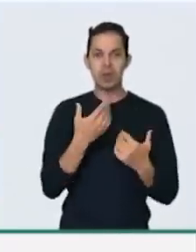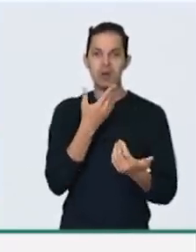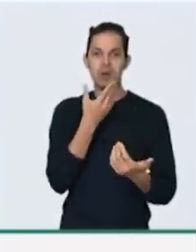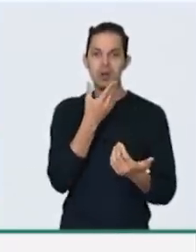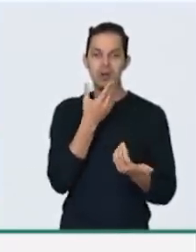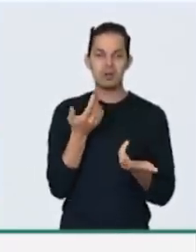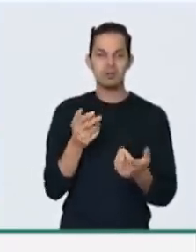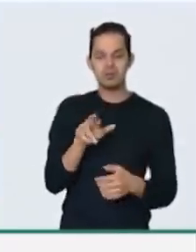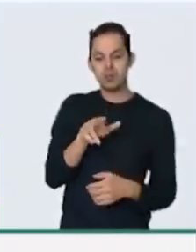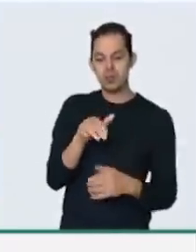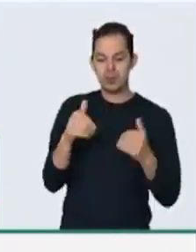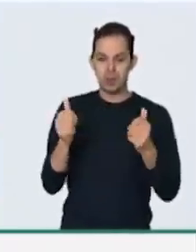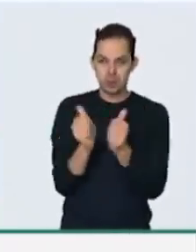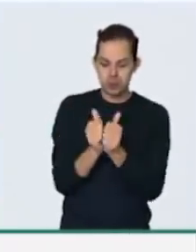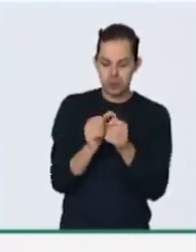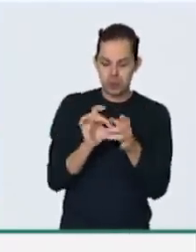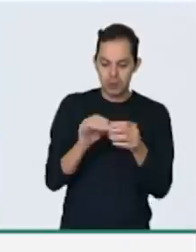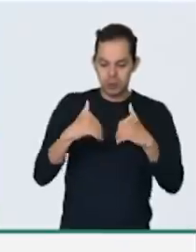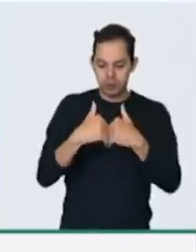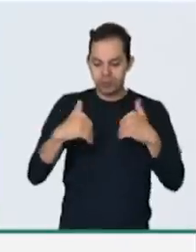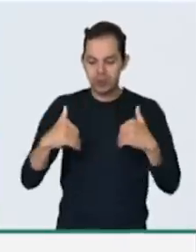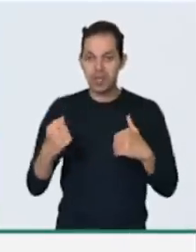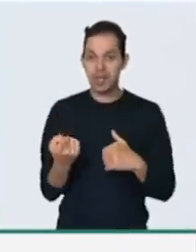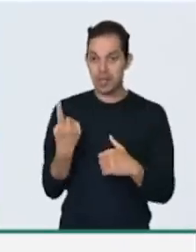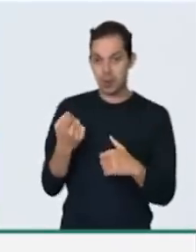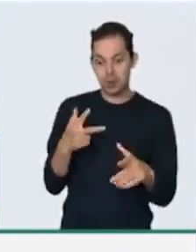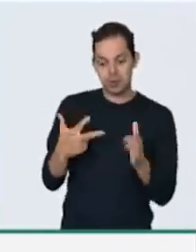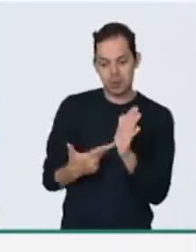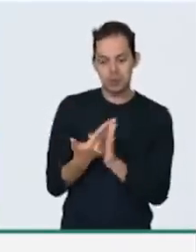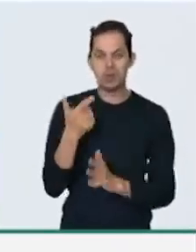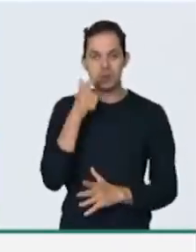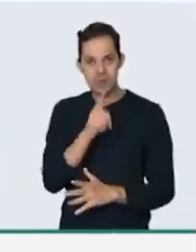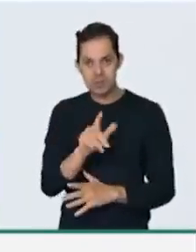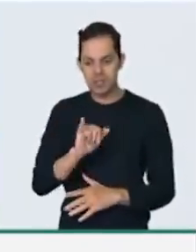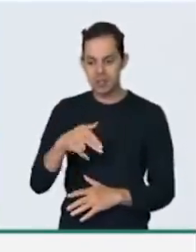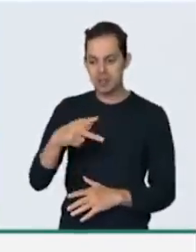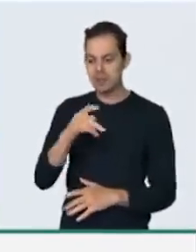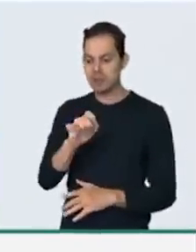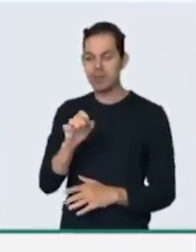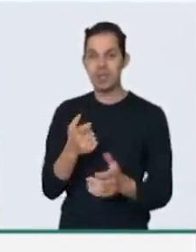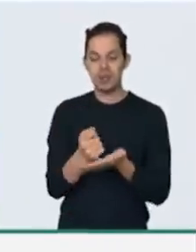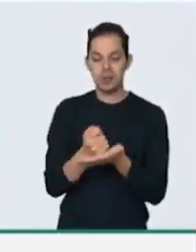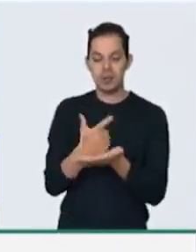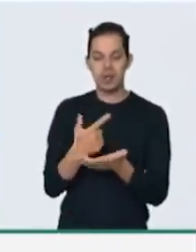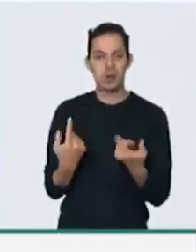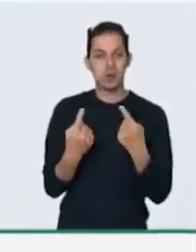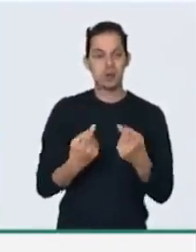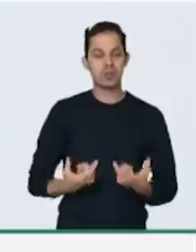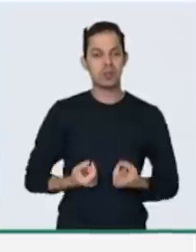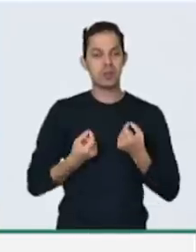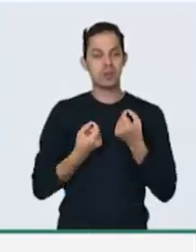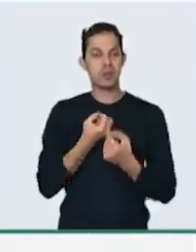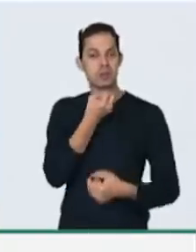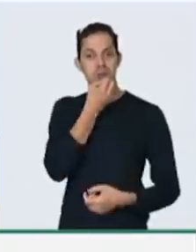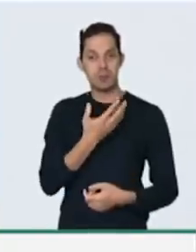ele tentava há 15 anos obter uma patente no INPE de um medicamento que ele desenvolveu contra tumores benignos, né?